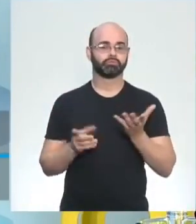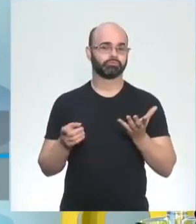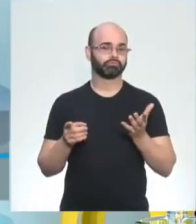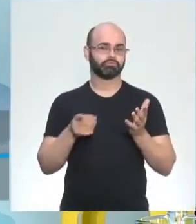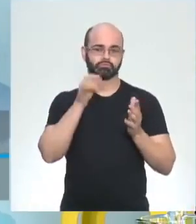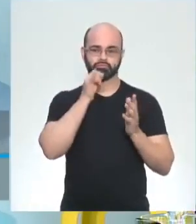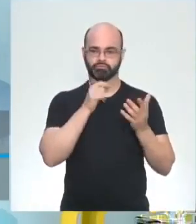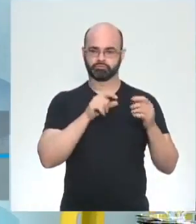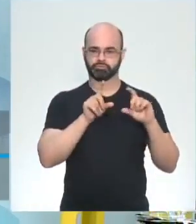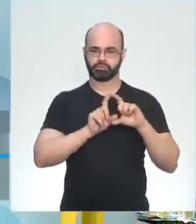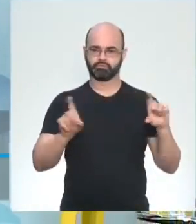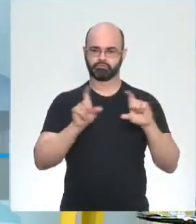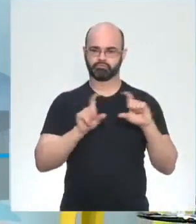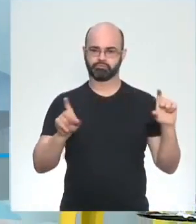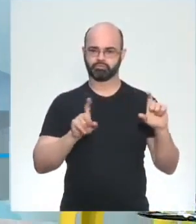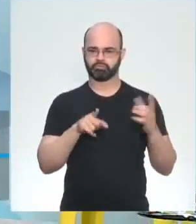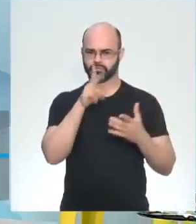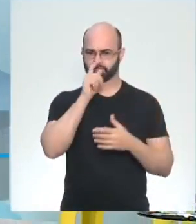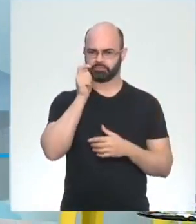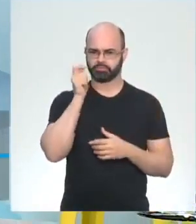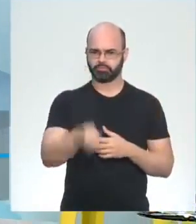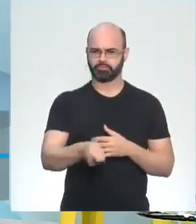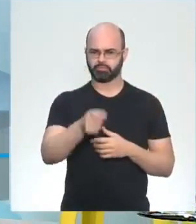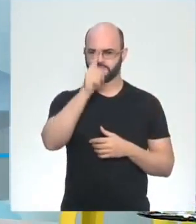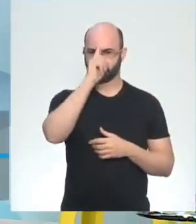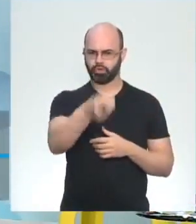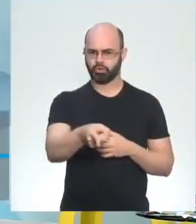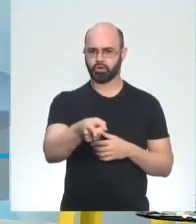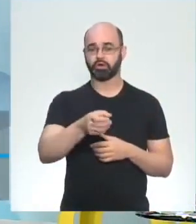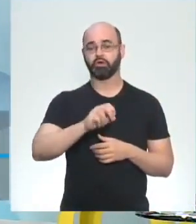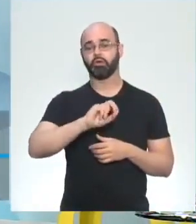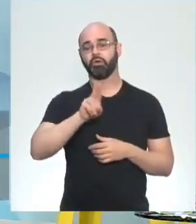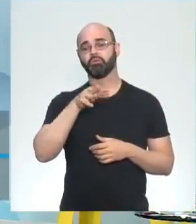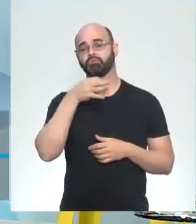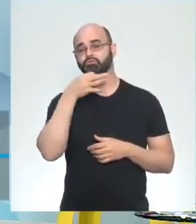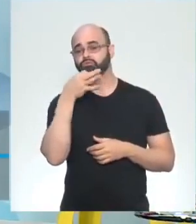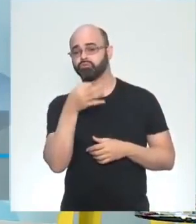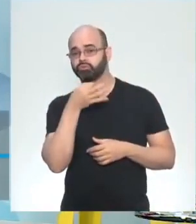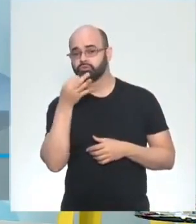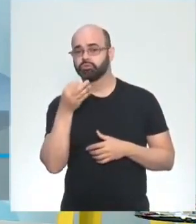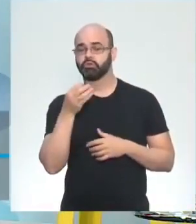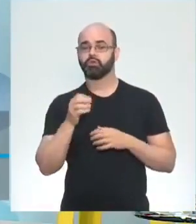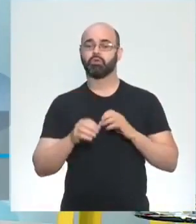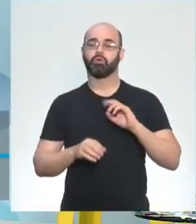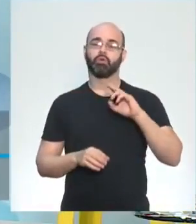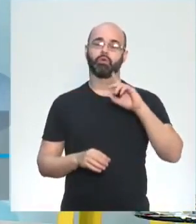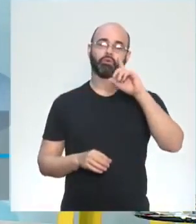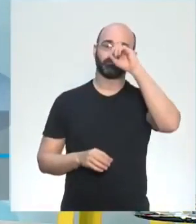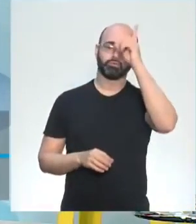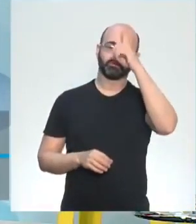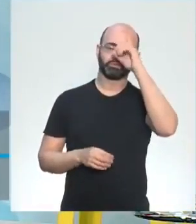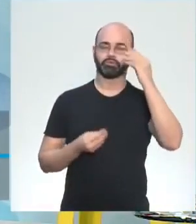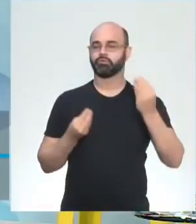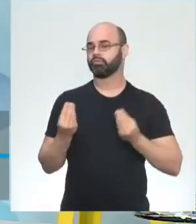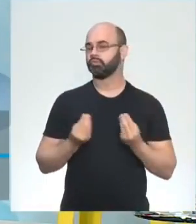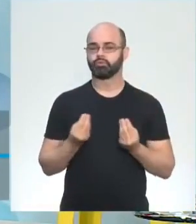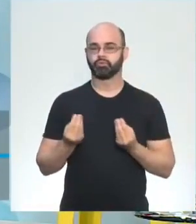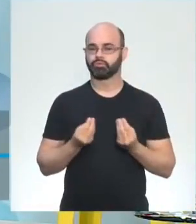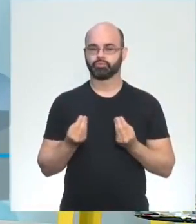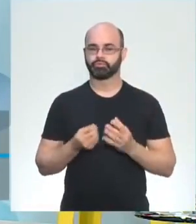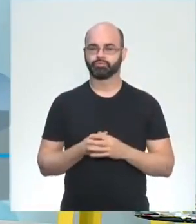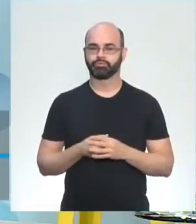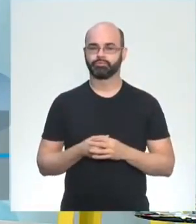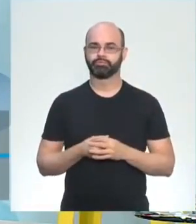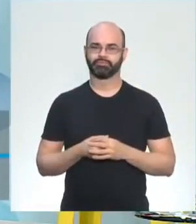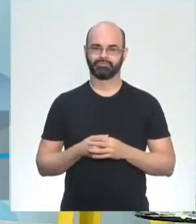expressões que dão a ideia de impor uma ordem, uma sugestão ou uma dúvida. Como que ficou? Então, pensando nesse